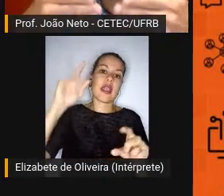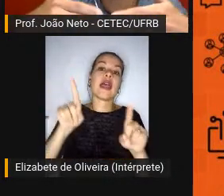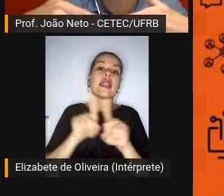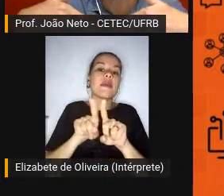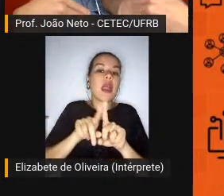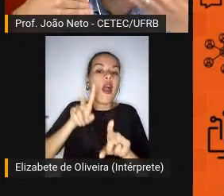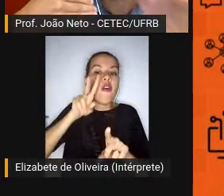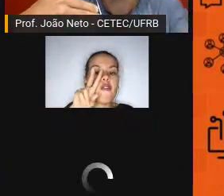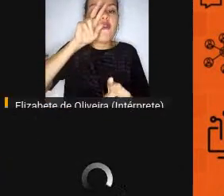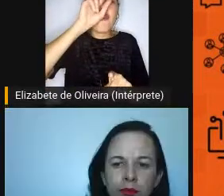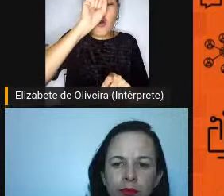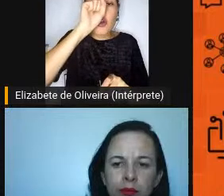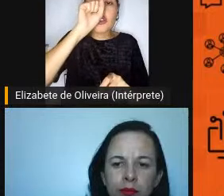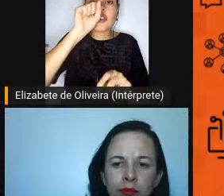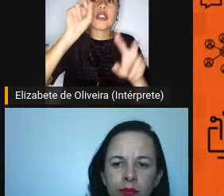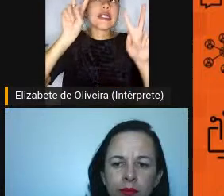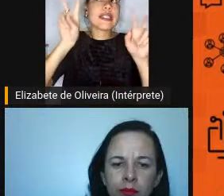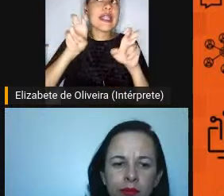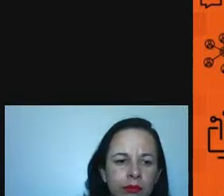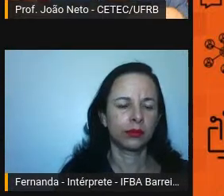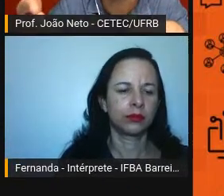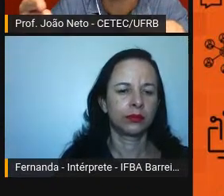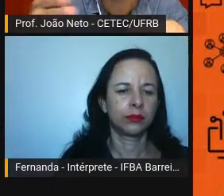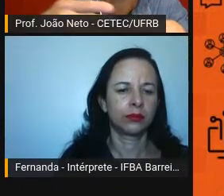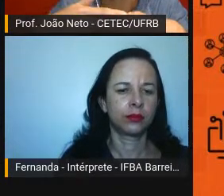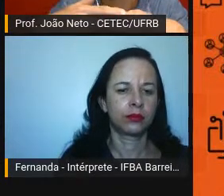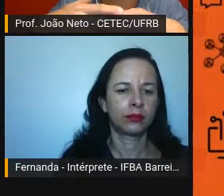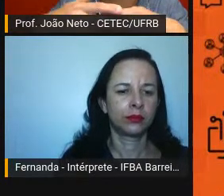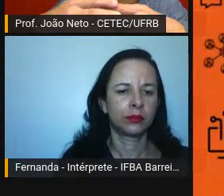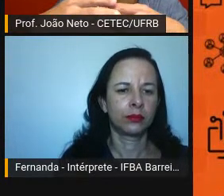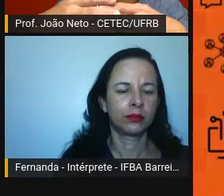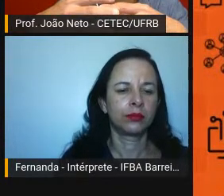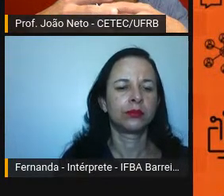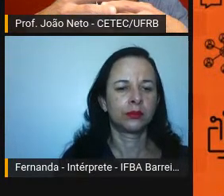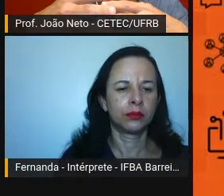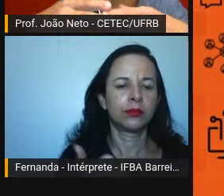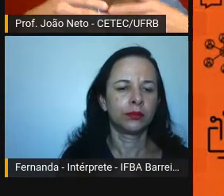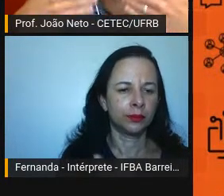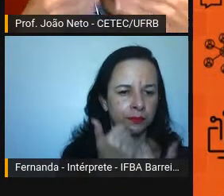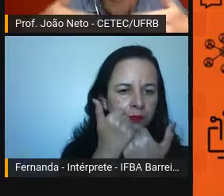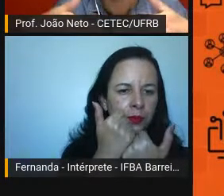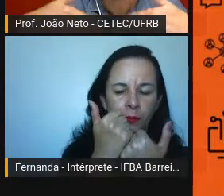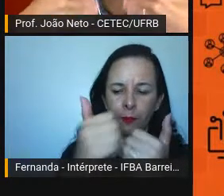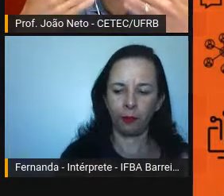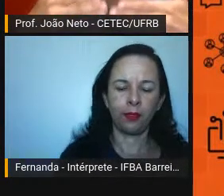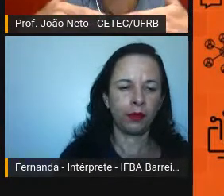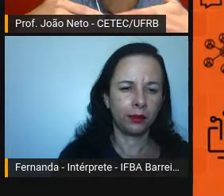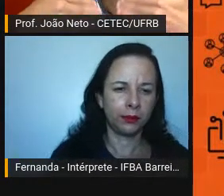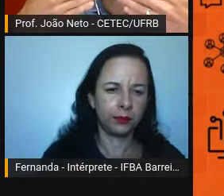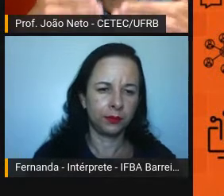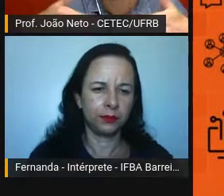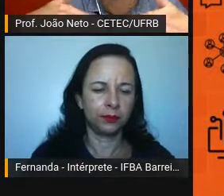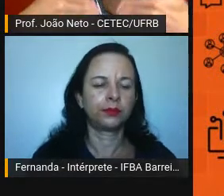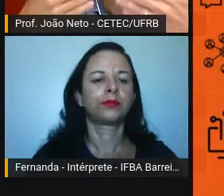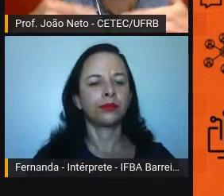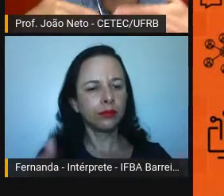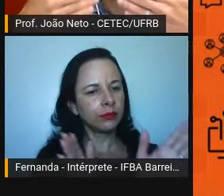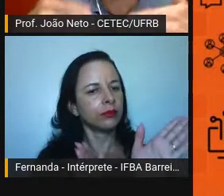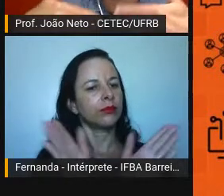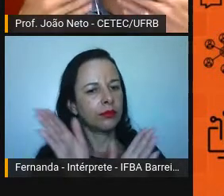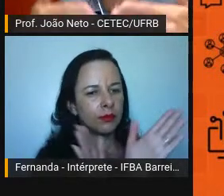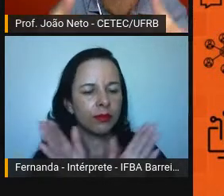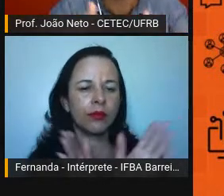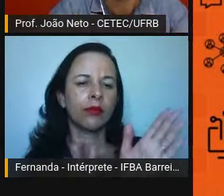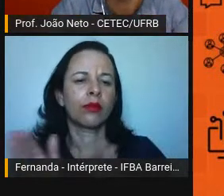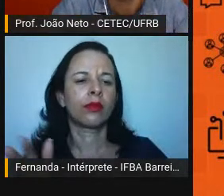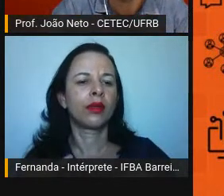trazer assuntos para TCC dos nossos alunos para projetos de pesquisa e fazer essa questão da acessibilidade